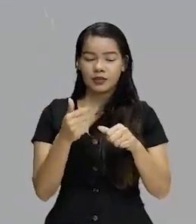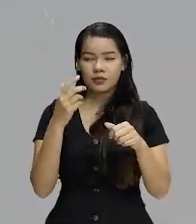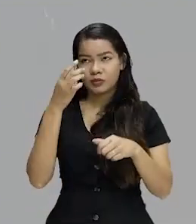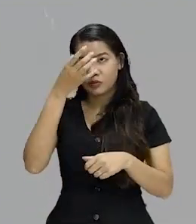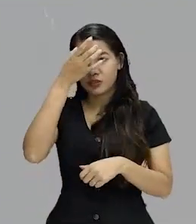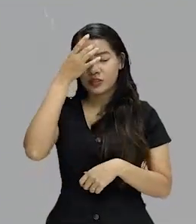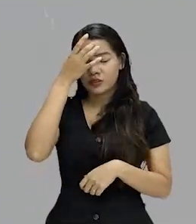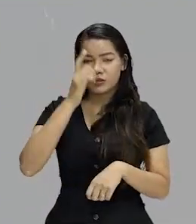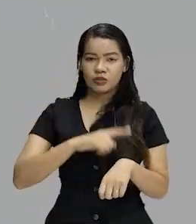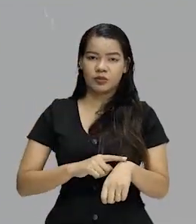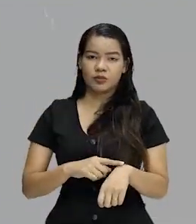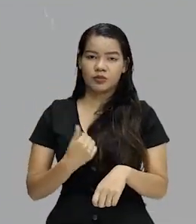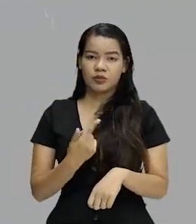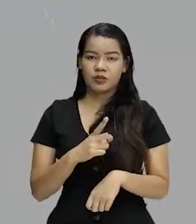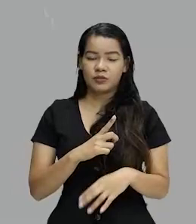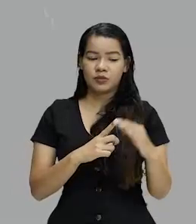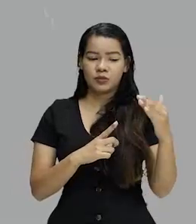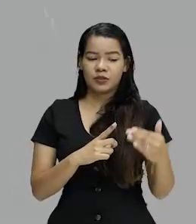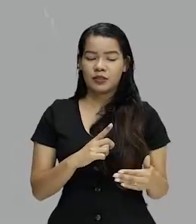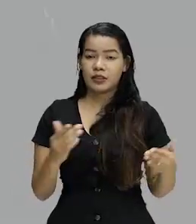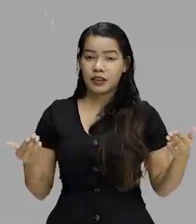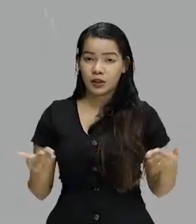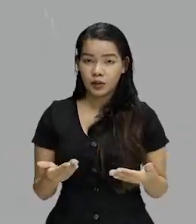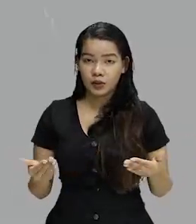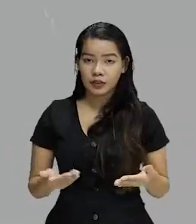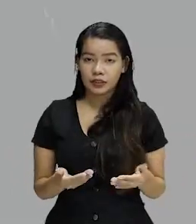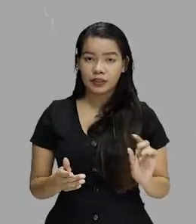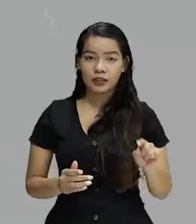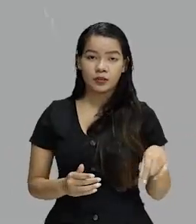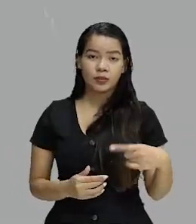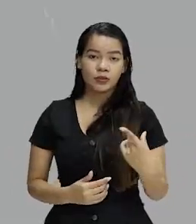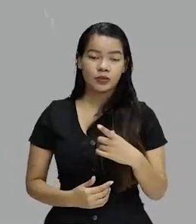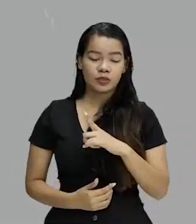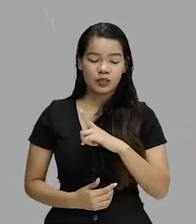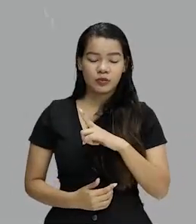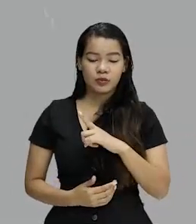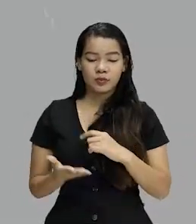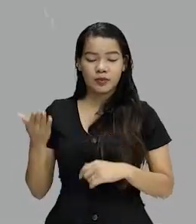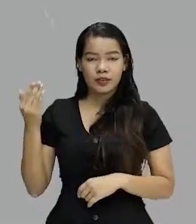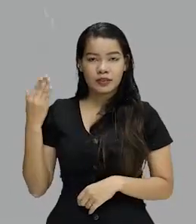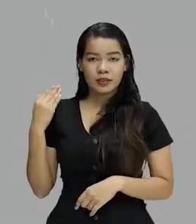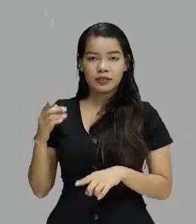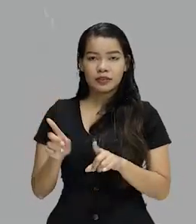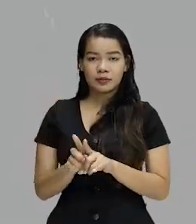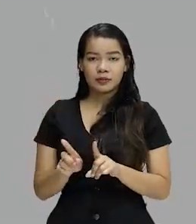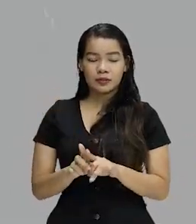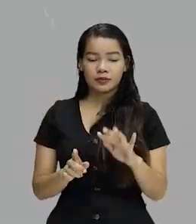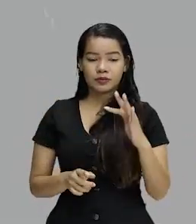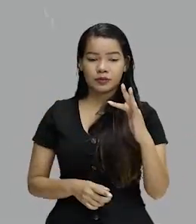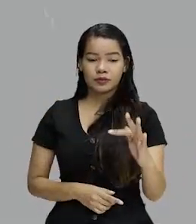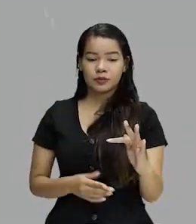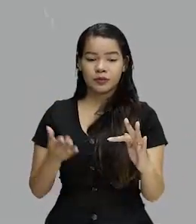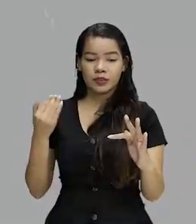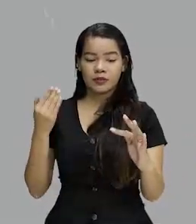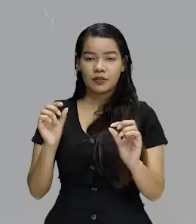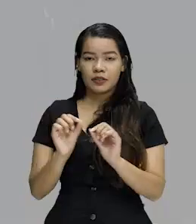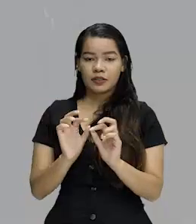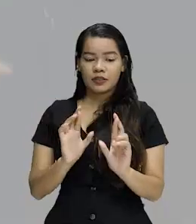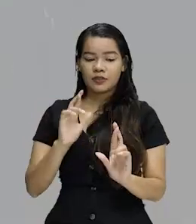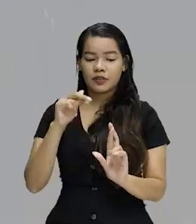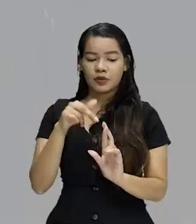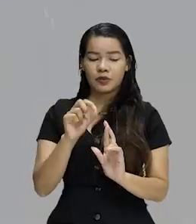Nós temos o presente, que é o nosso momento atual, e depois nós vamos ter passado e futuro. Passado fazendo referência àquilo